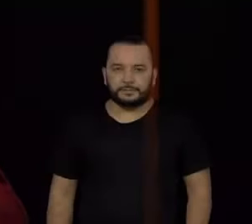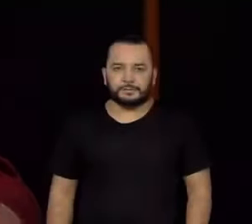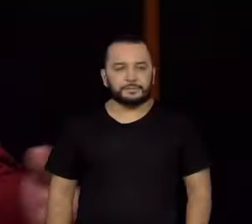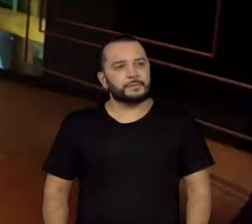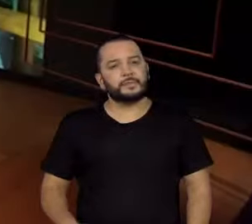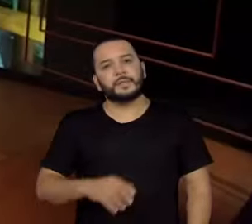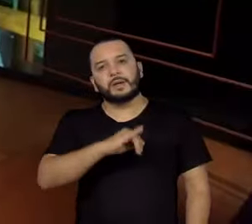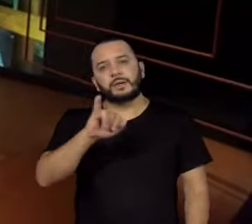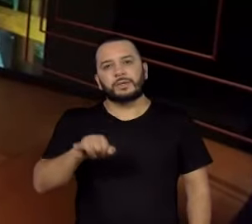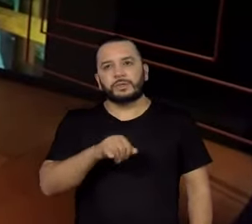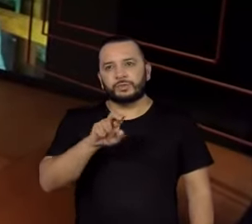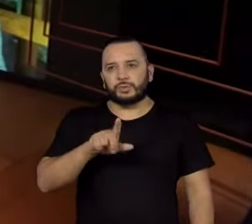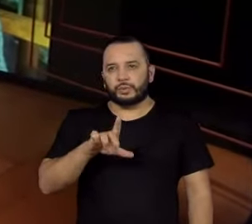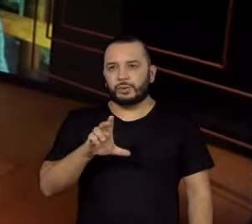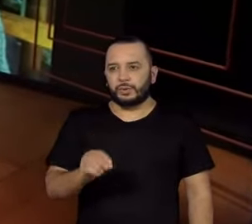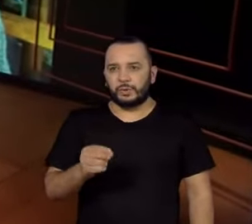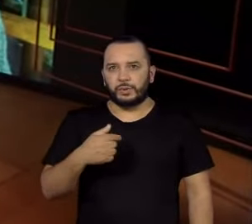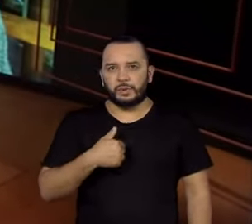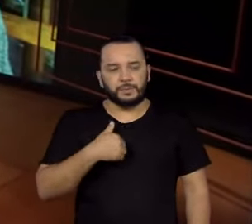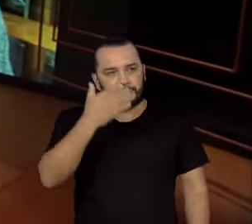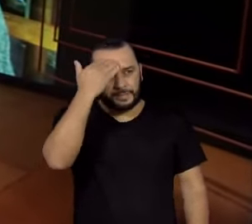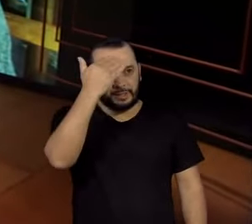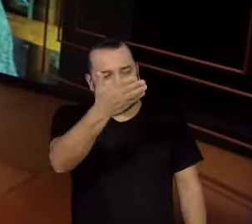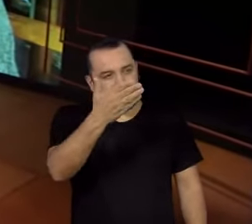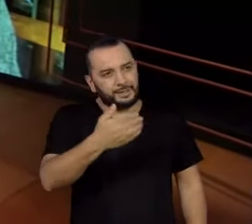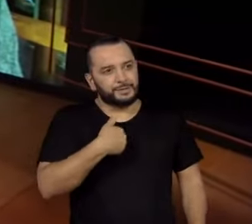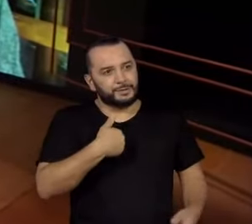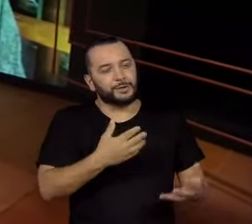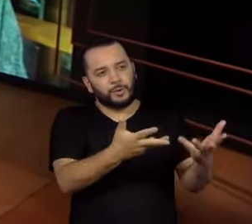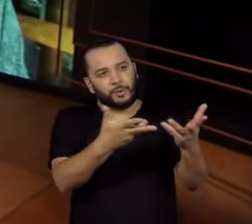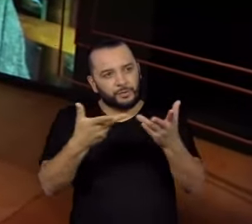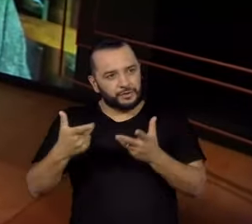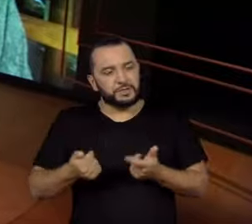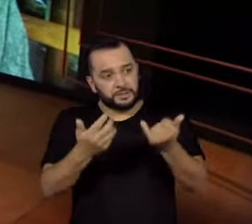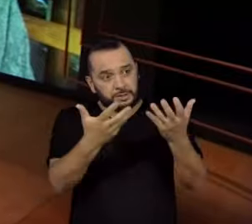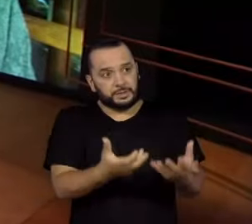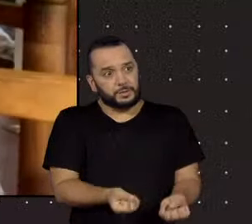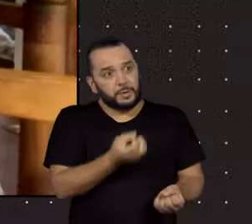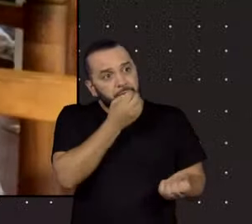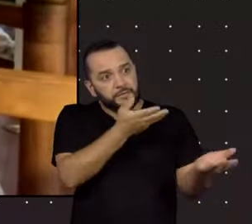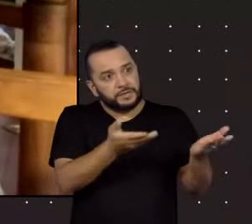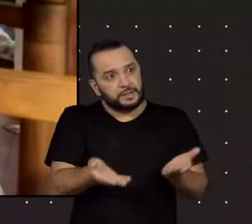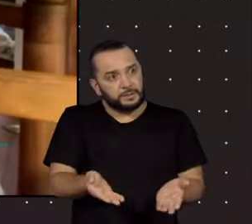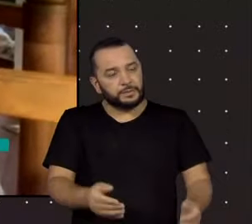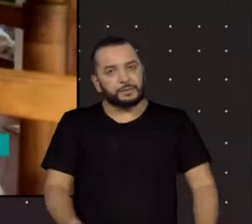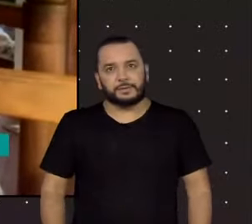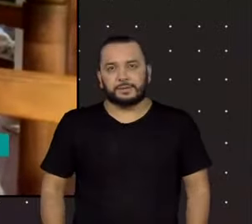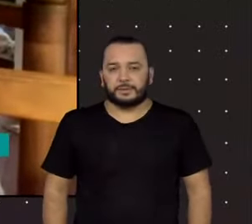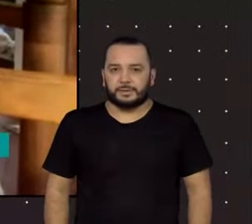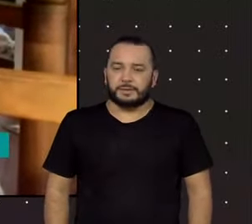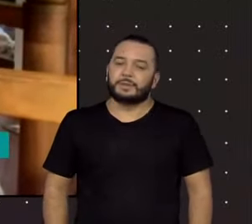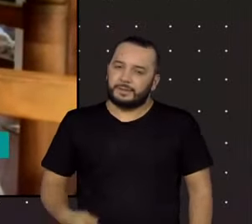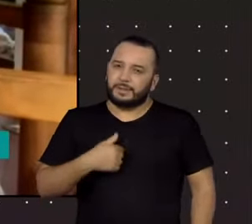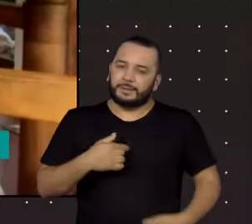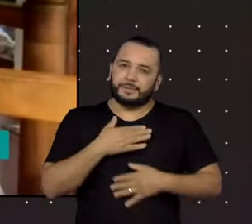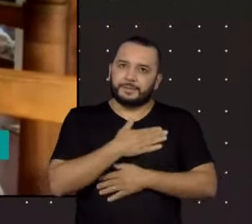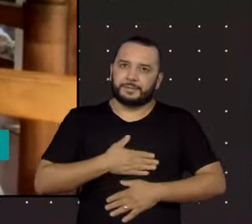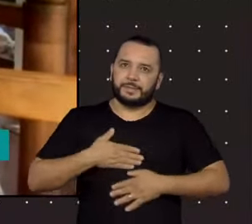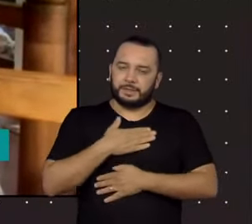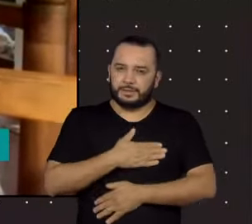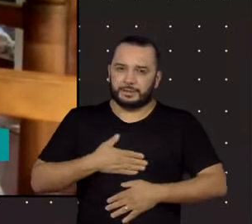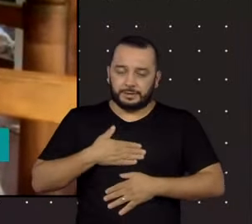Maestro Júlio Medalha, muito obrigado por ter aceitado o nosso convite. Seja bem-vindo. É um grande prazer para mim,